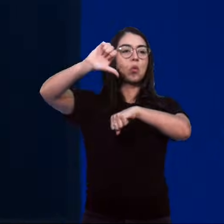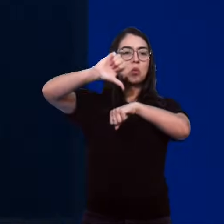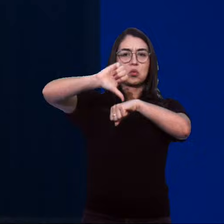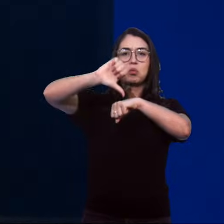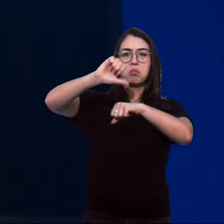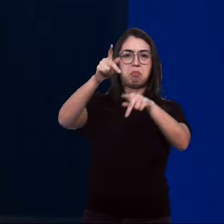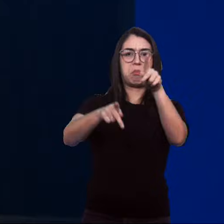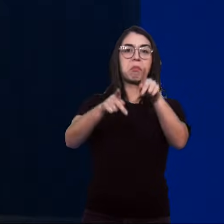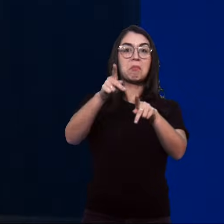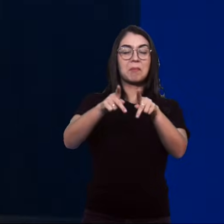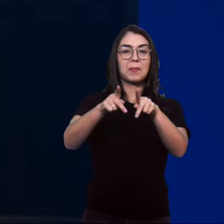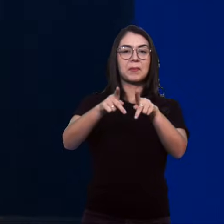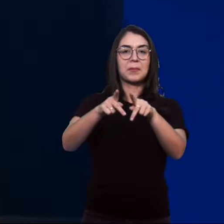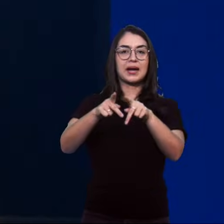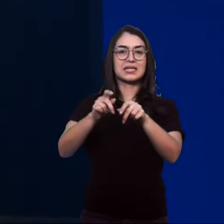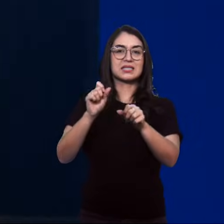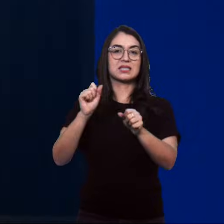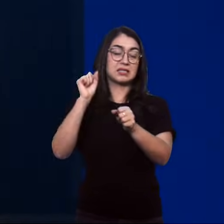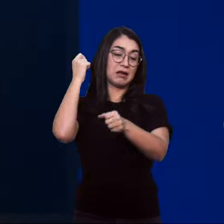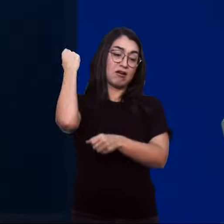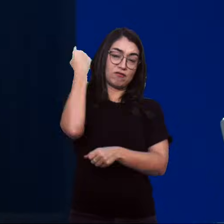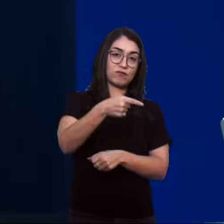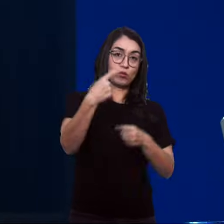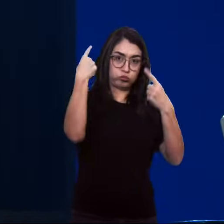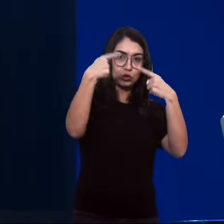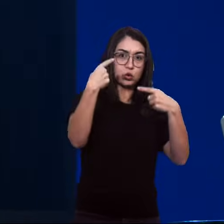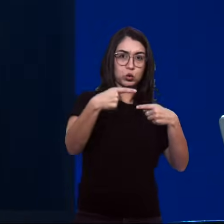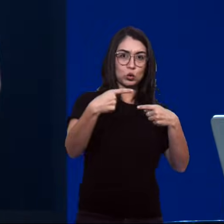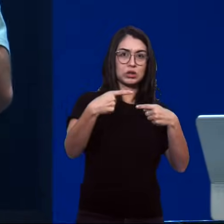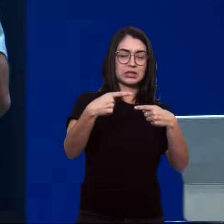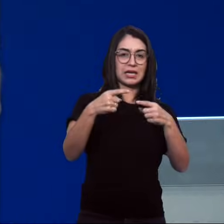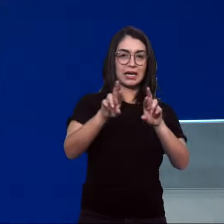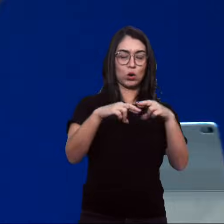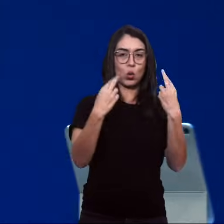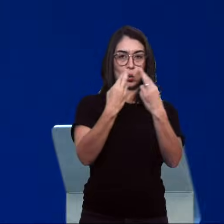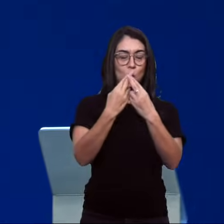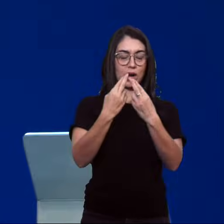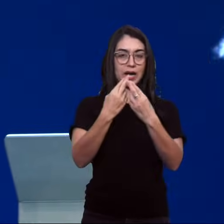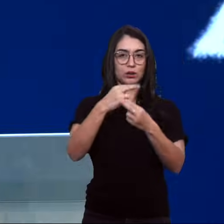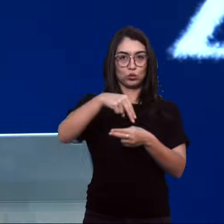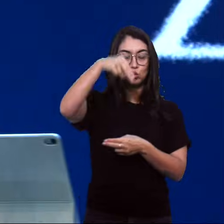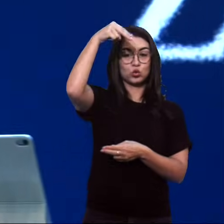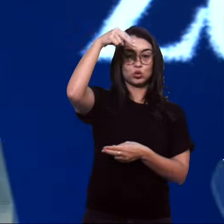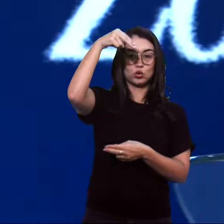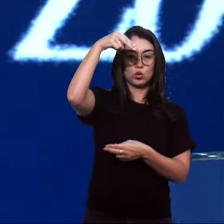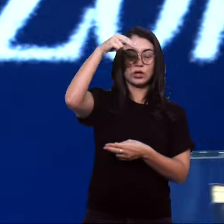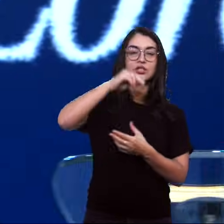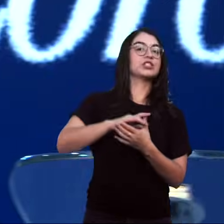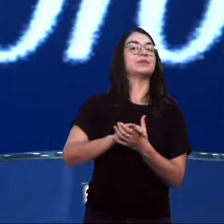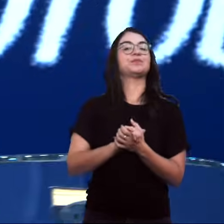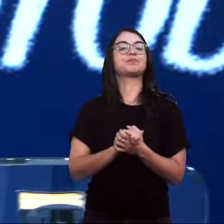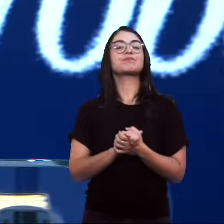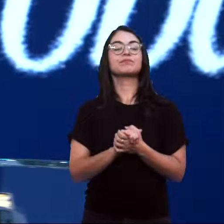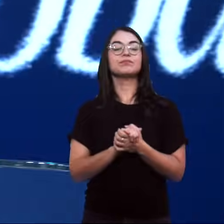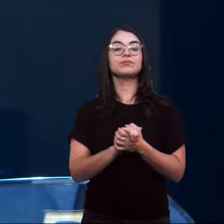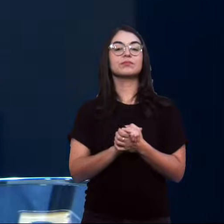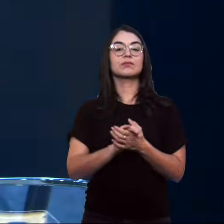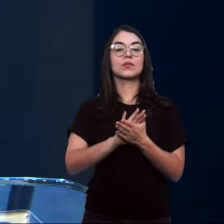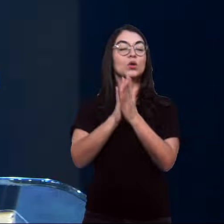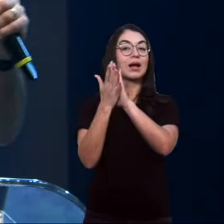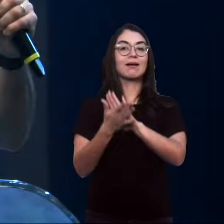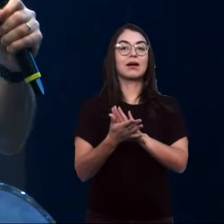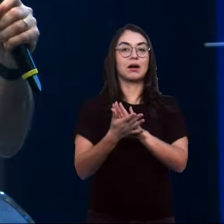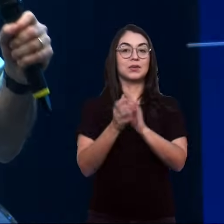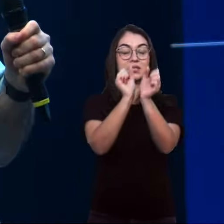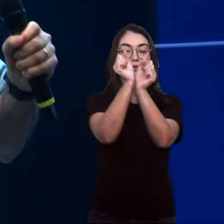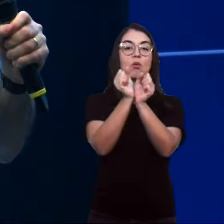povo de Judá voltar para Jerusalém e construir o templo. O templo não era simplesmente um local